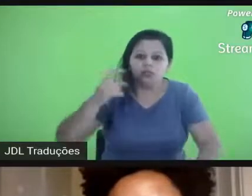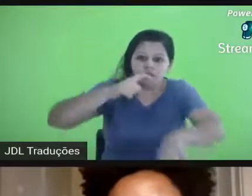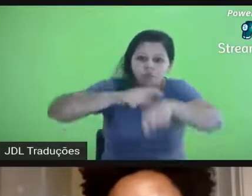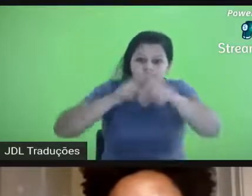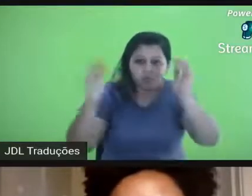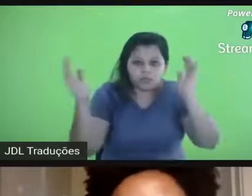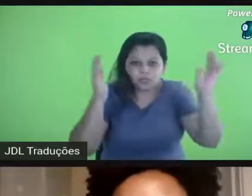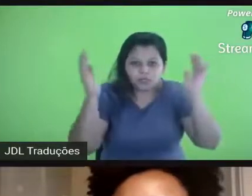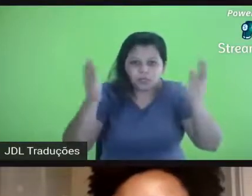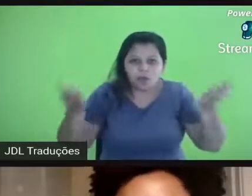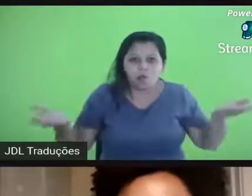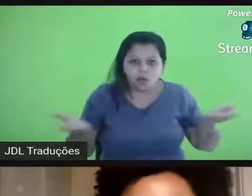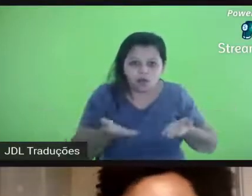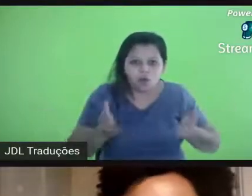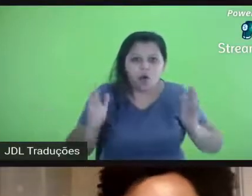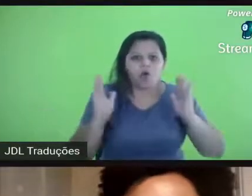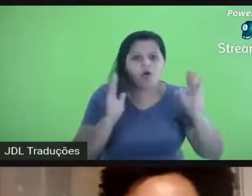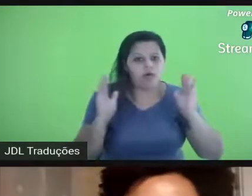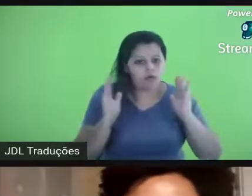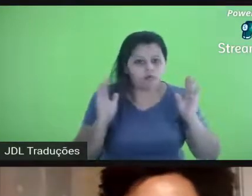esse momento, né?